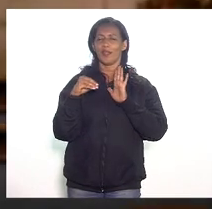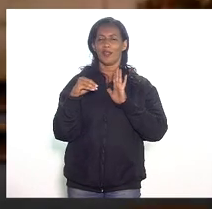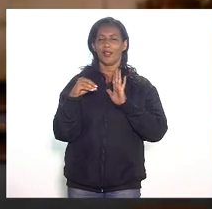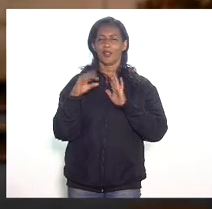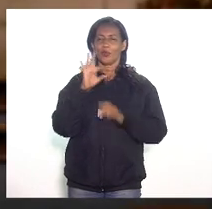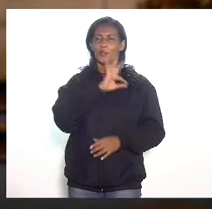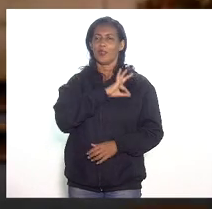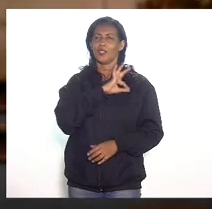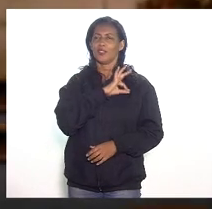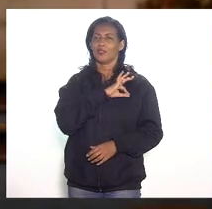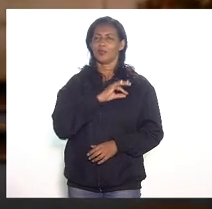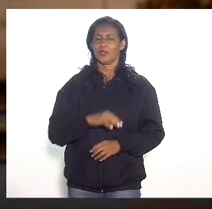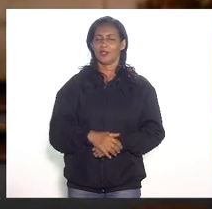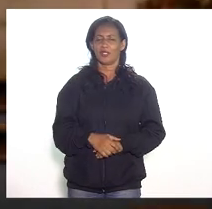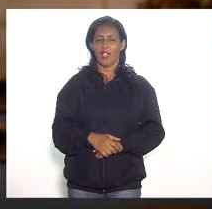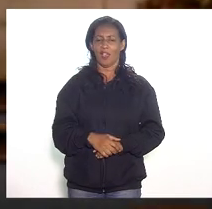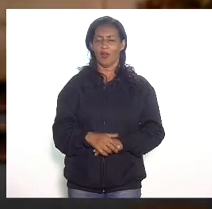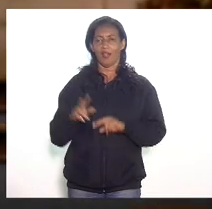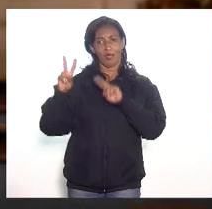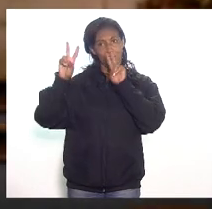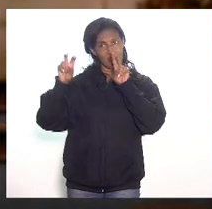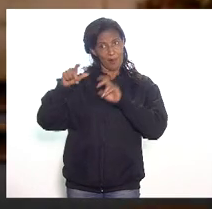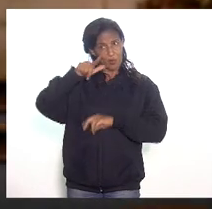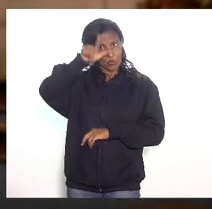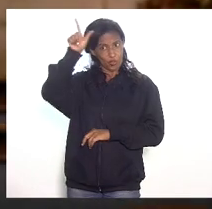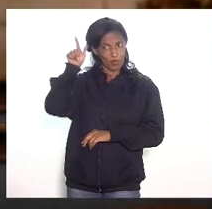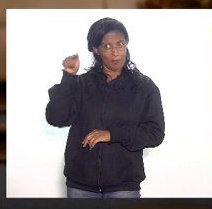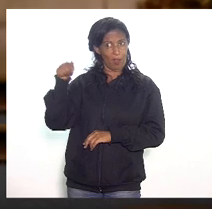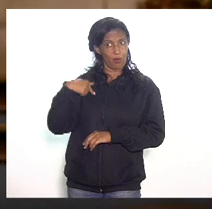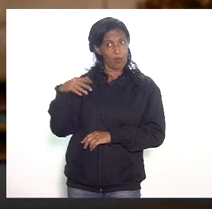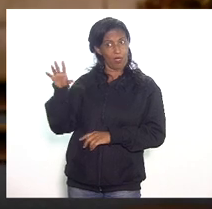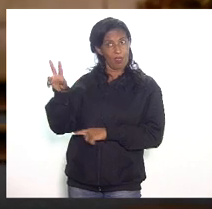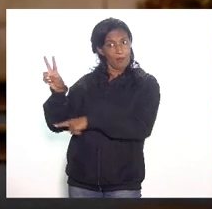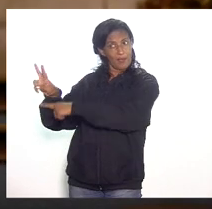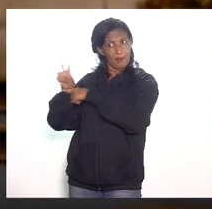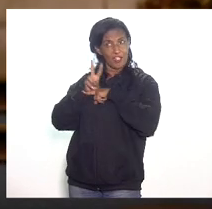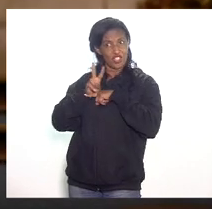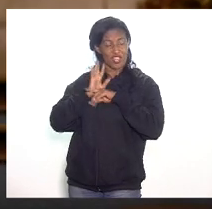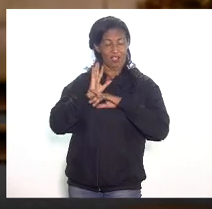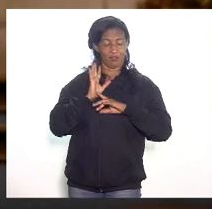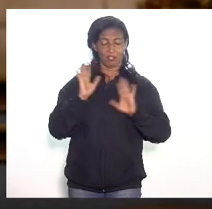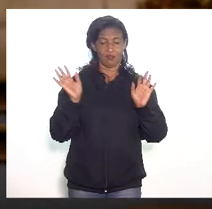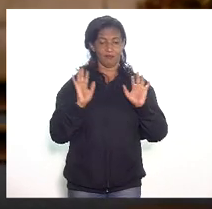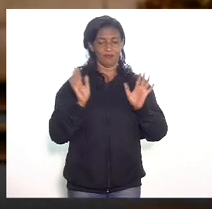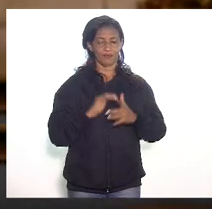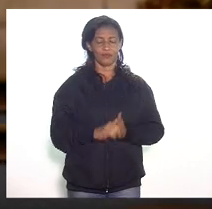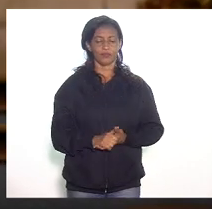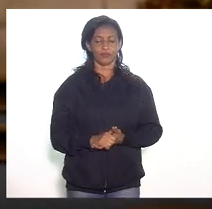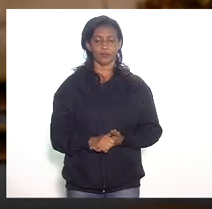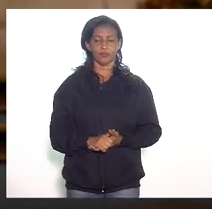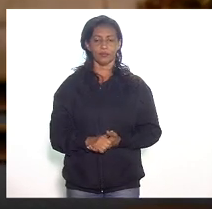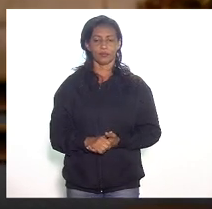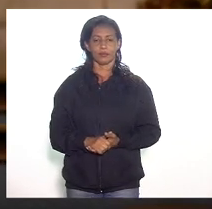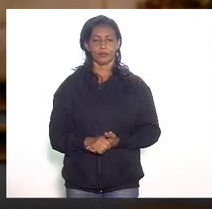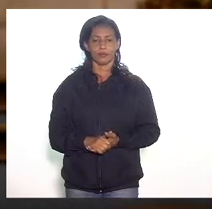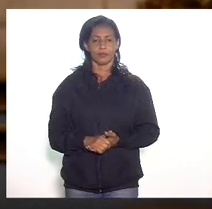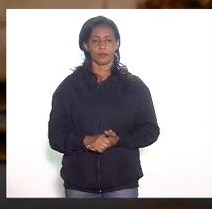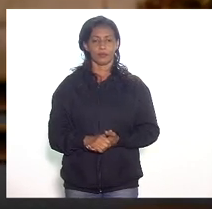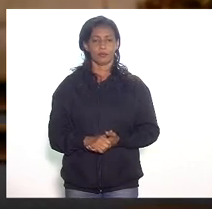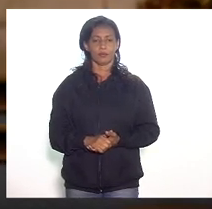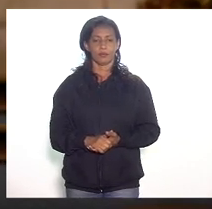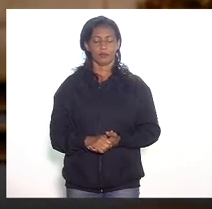Esse termo é do deputado Luiz Paulo, também emprestado. Lucinha, está aberto o seu som. Fechou agora. Ok.